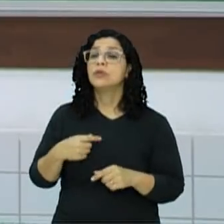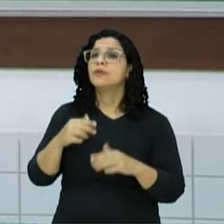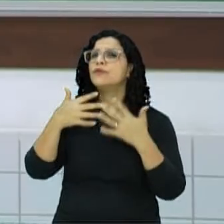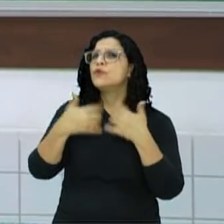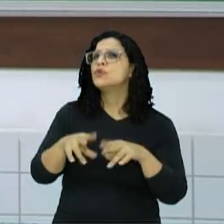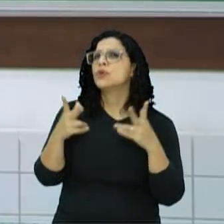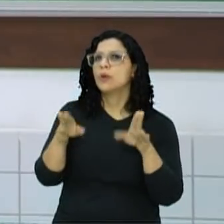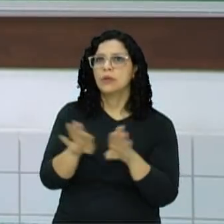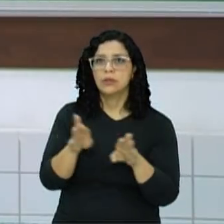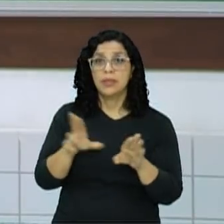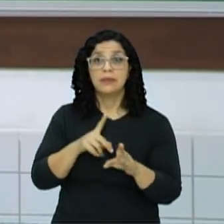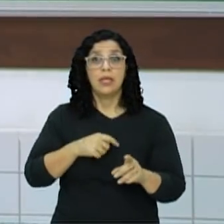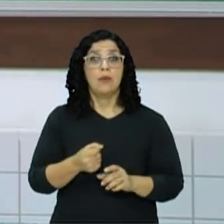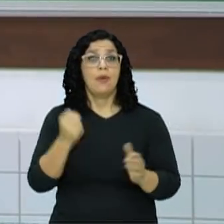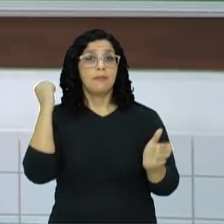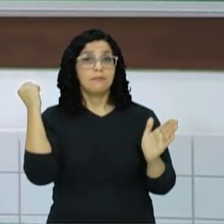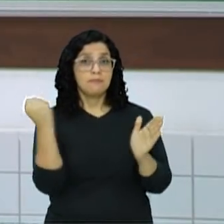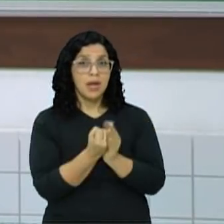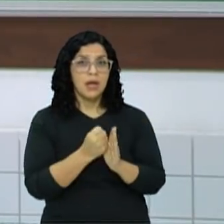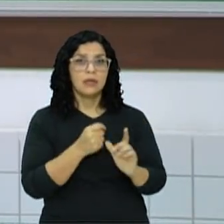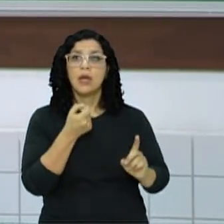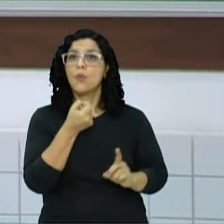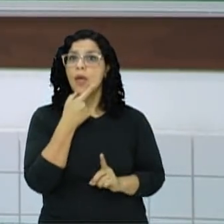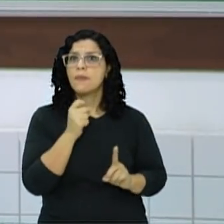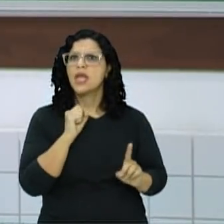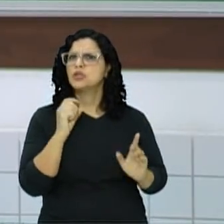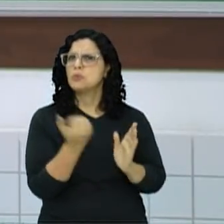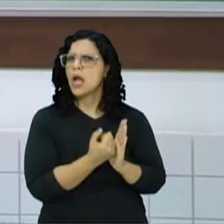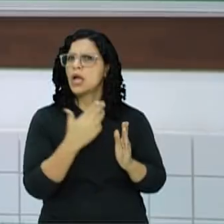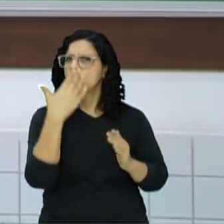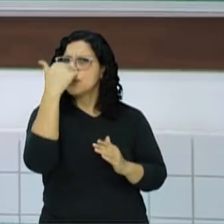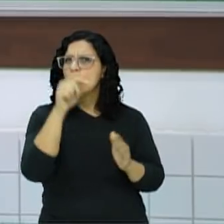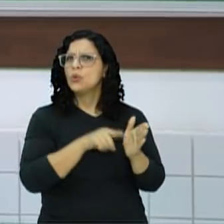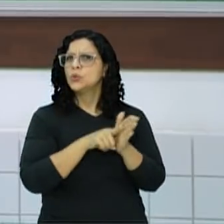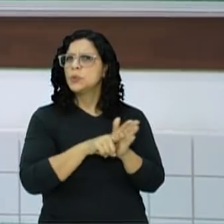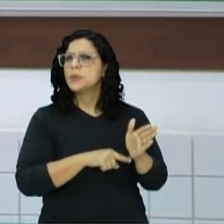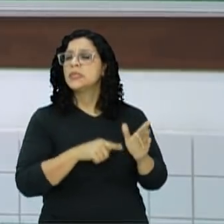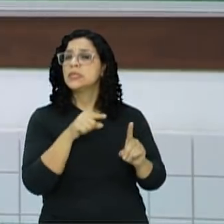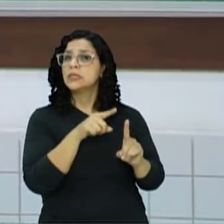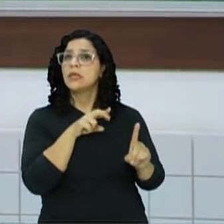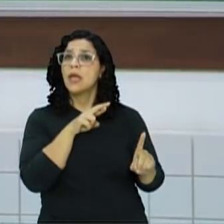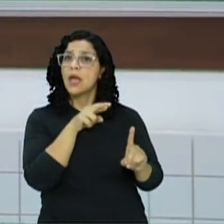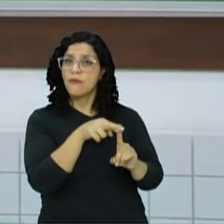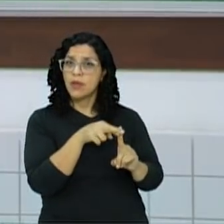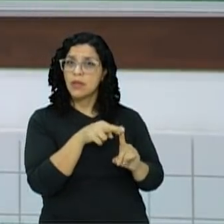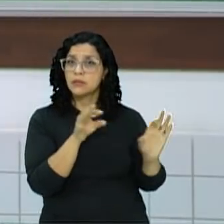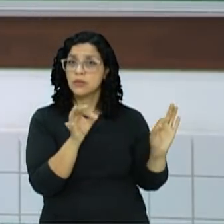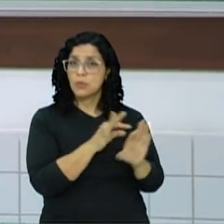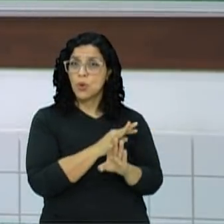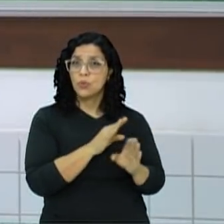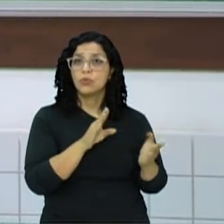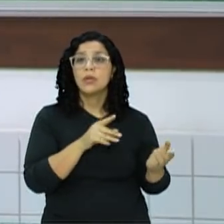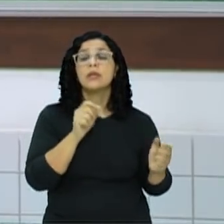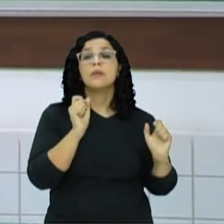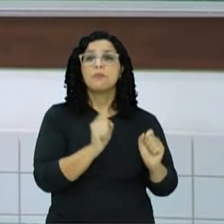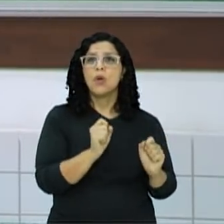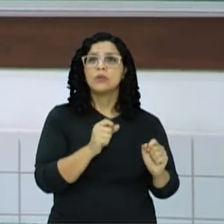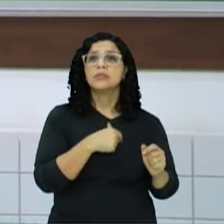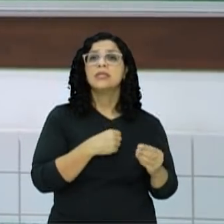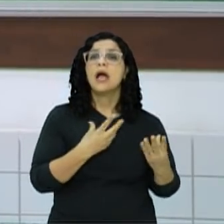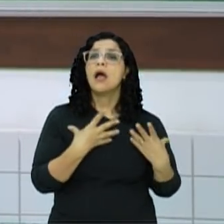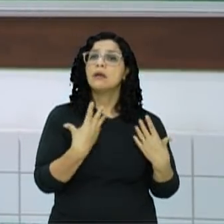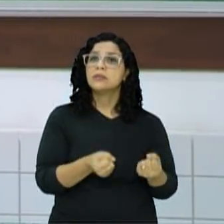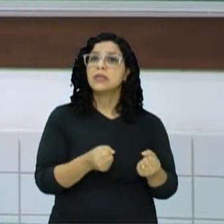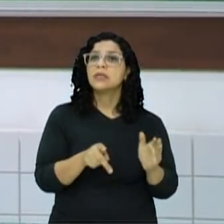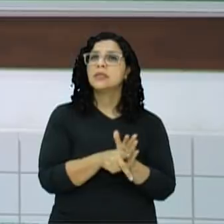existe um remédio de referência, de marca, pesquisado pelo laboratório. Após um certo tempo, esse laboratório